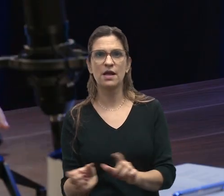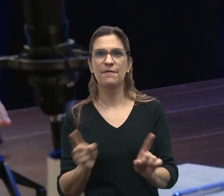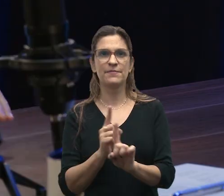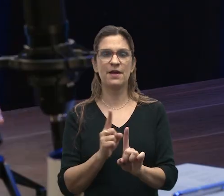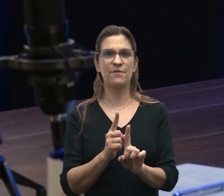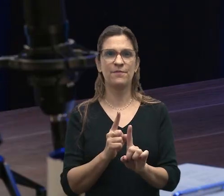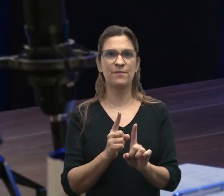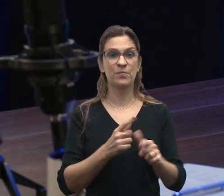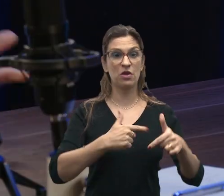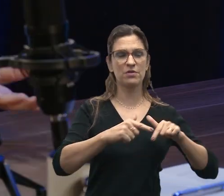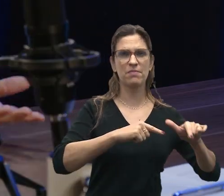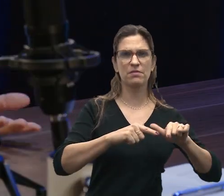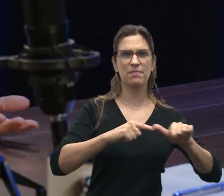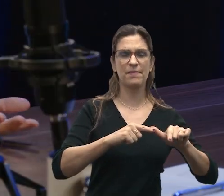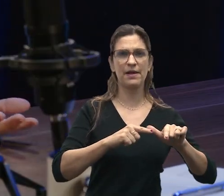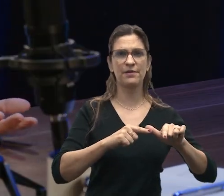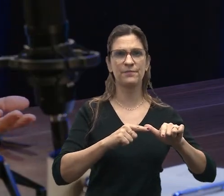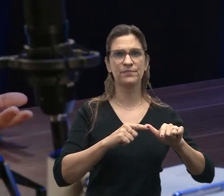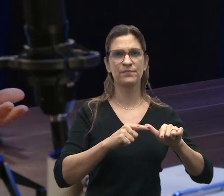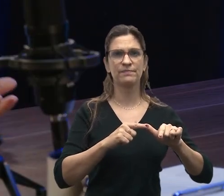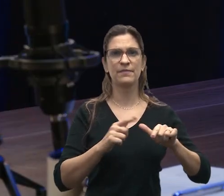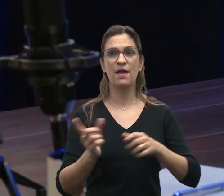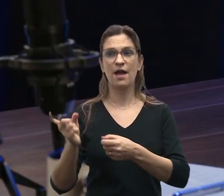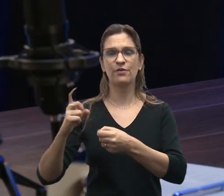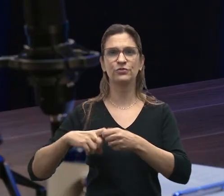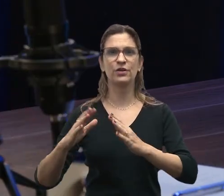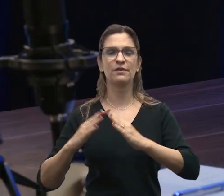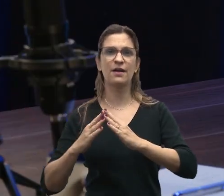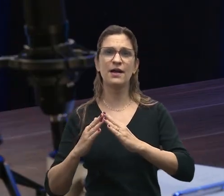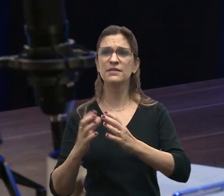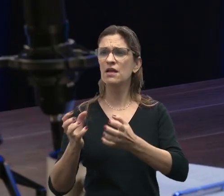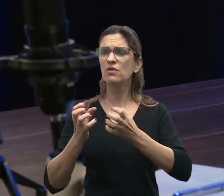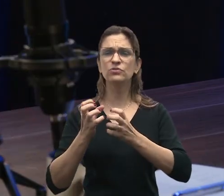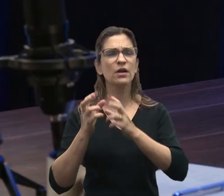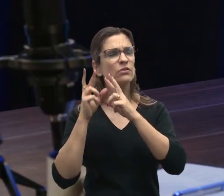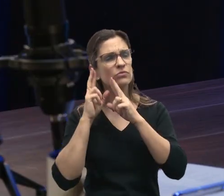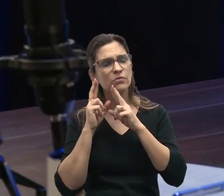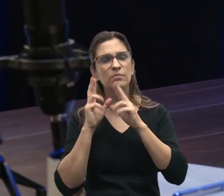ninguém, entendeu? E aí, isso aí tá certo? A gente precisa distribuir melhor a renda.